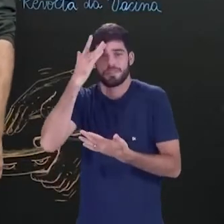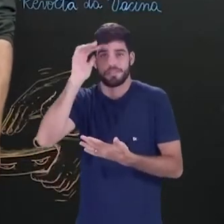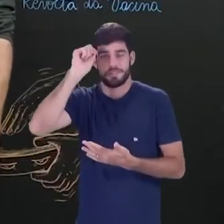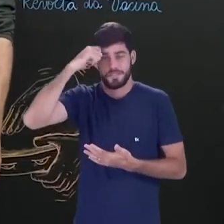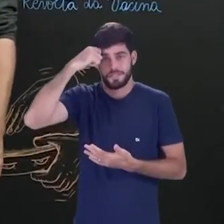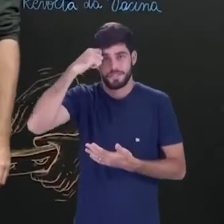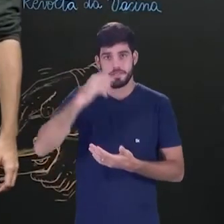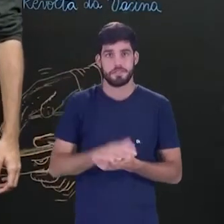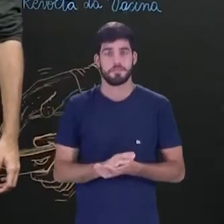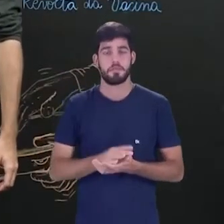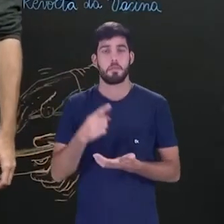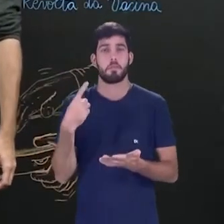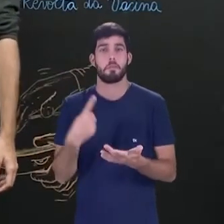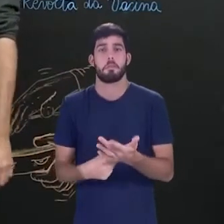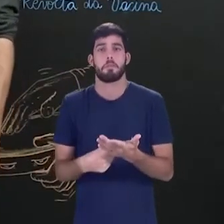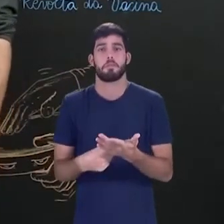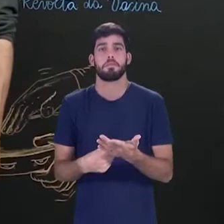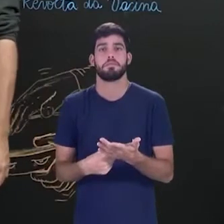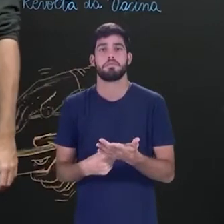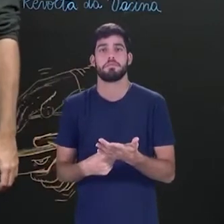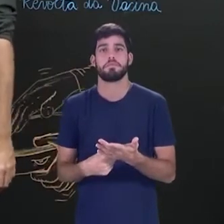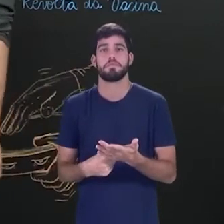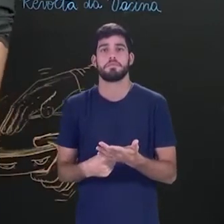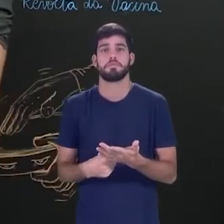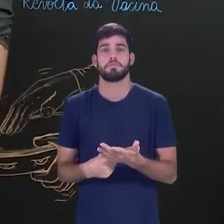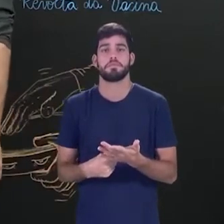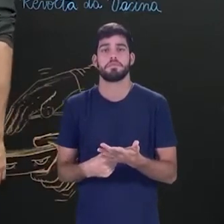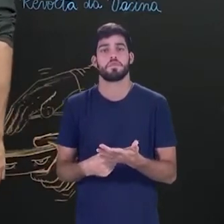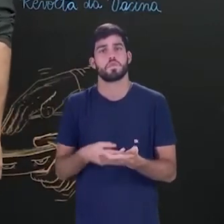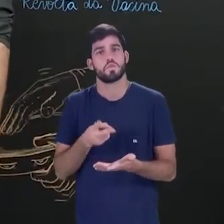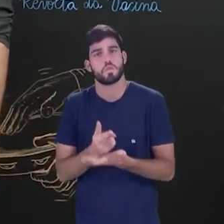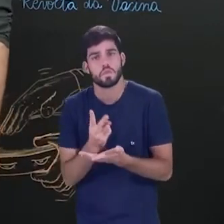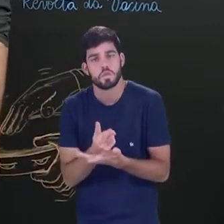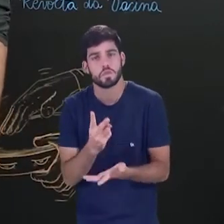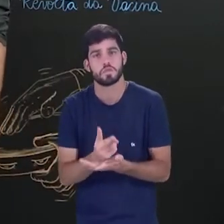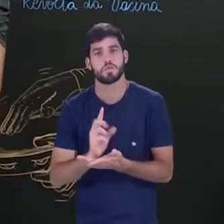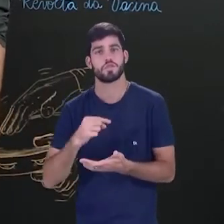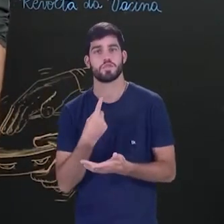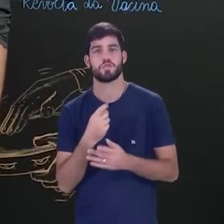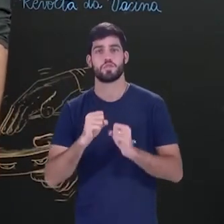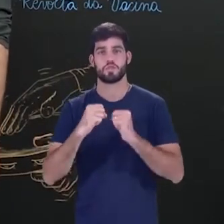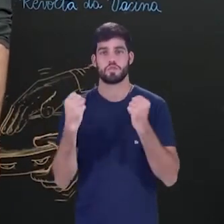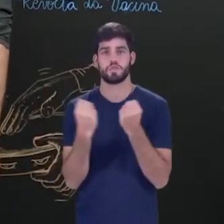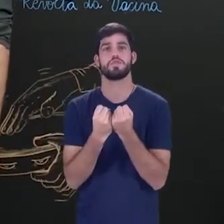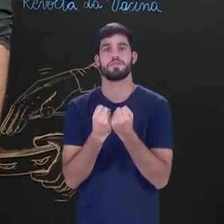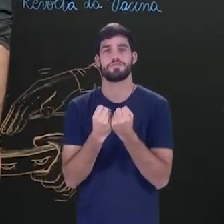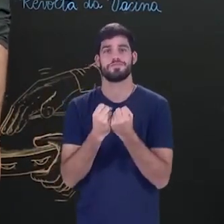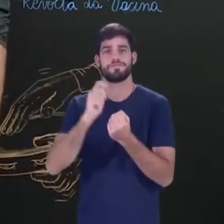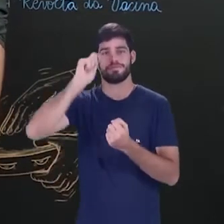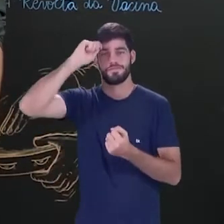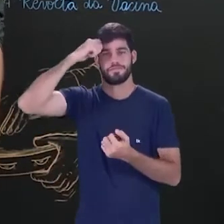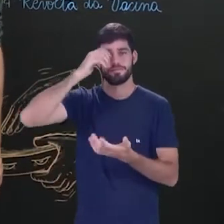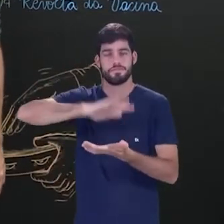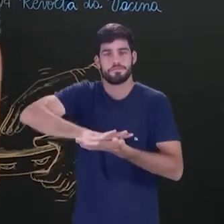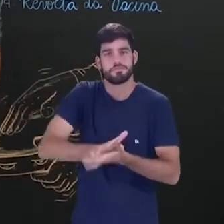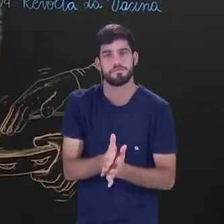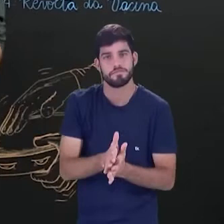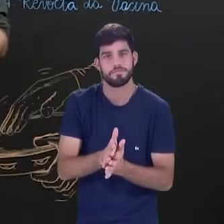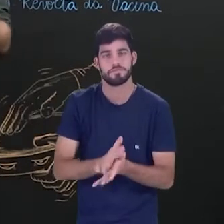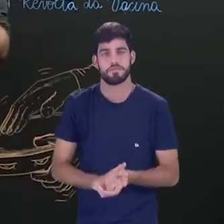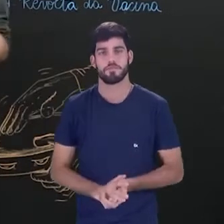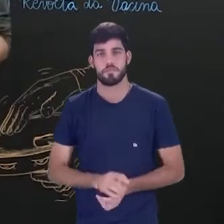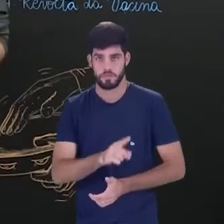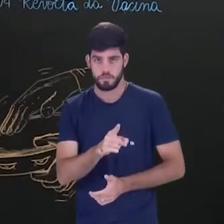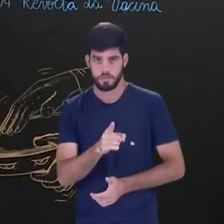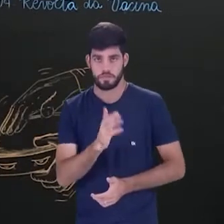uma marca de um fenômeno que infelizmente permanece na nossa sociedade, que é o do racismo. Então, olha só, você já